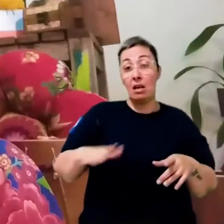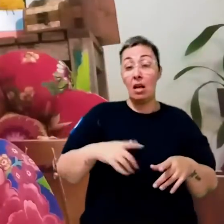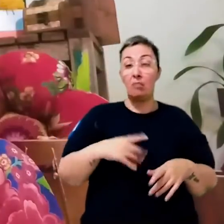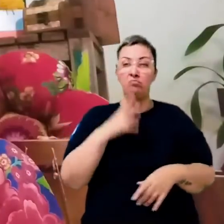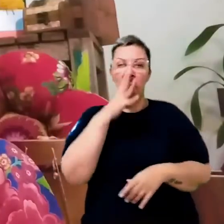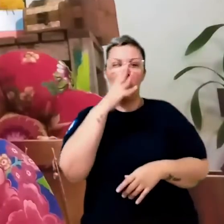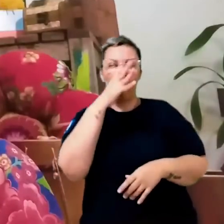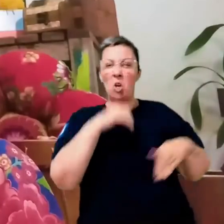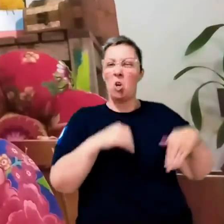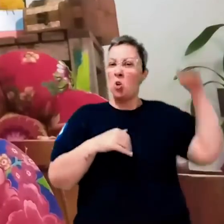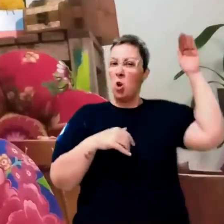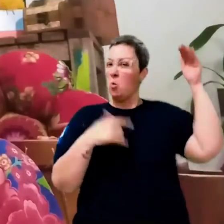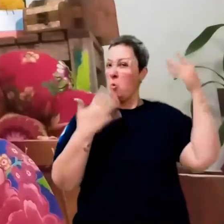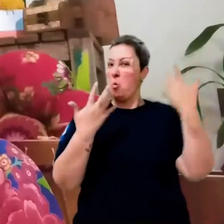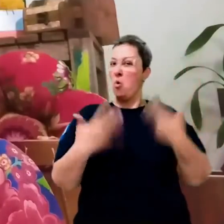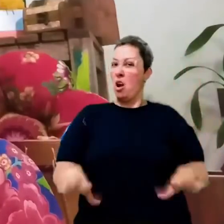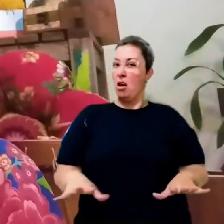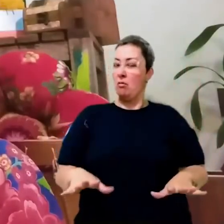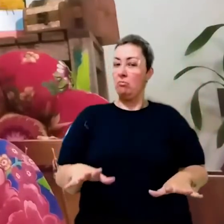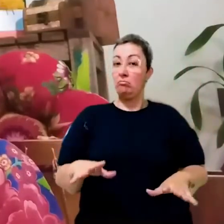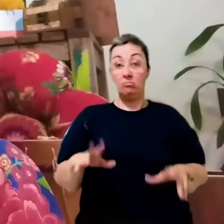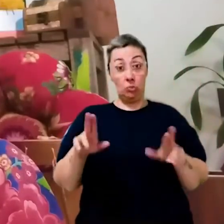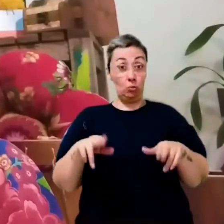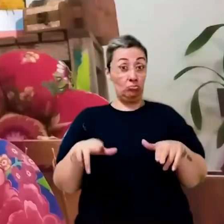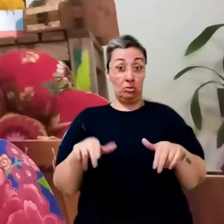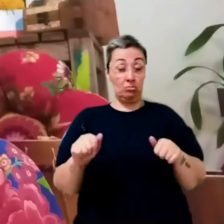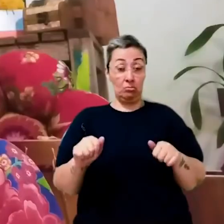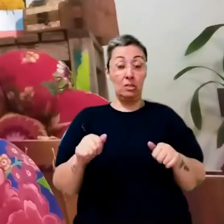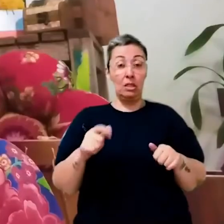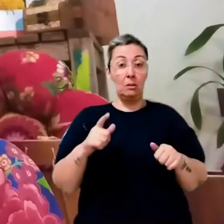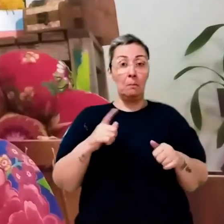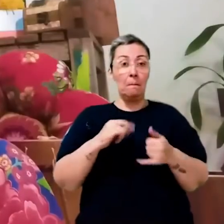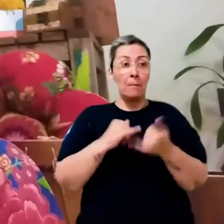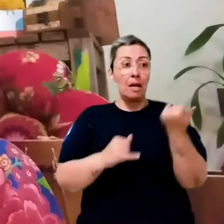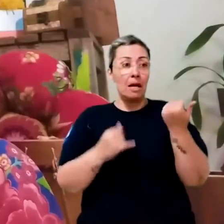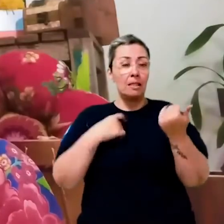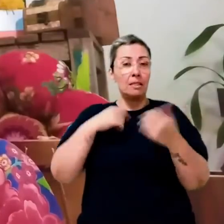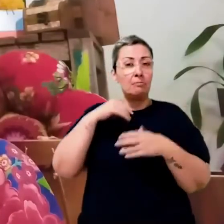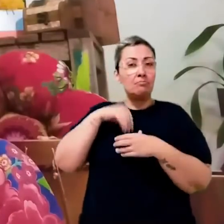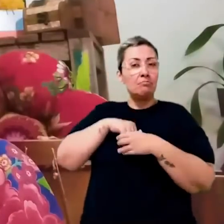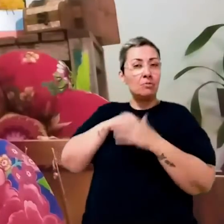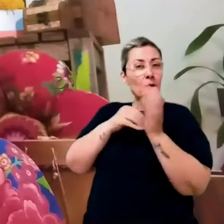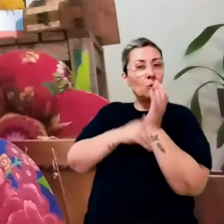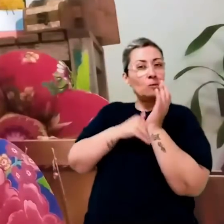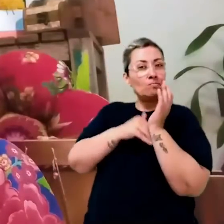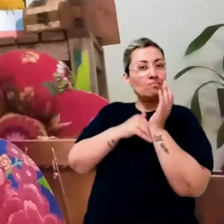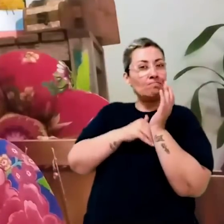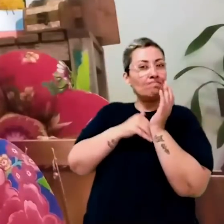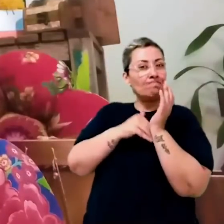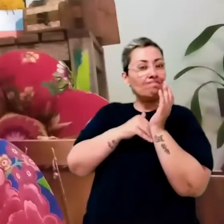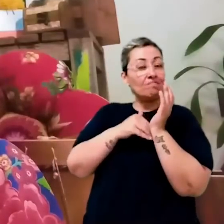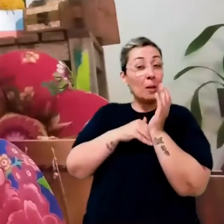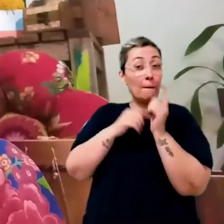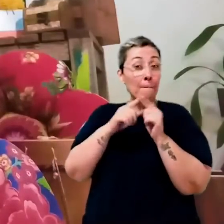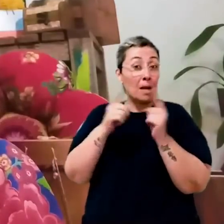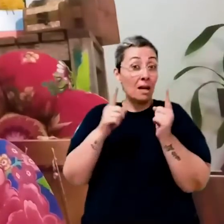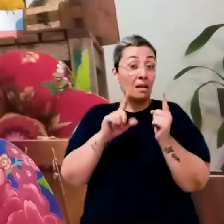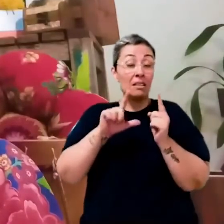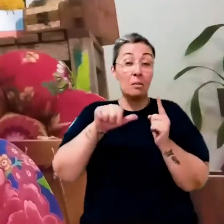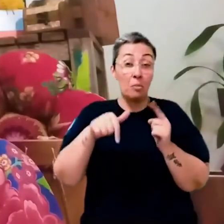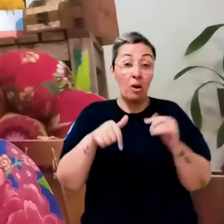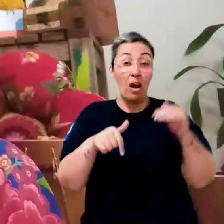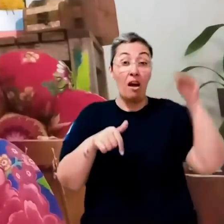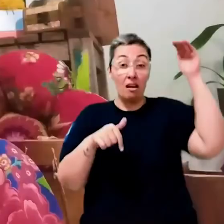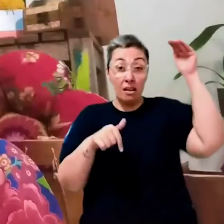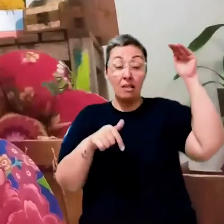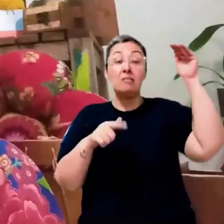crescer, não crescem nunca. Elas devem ter um mistério dentro de si. Então, mesmo depois de